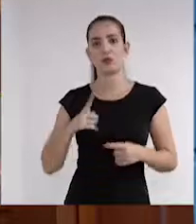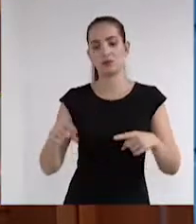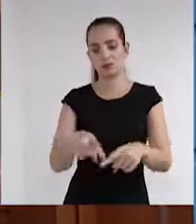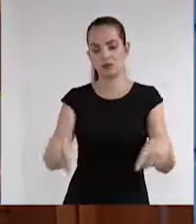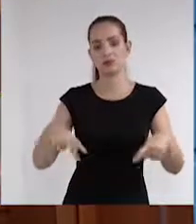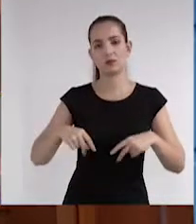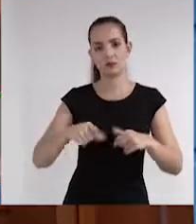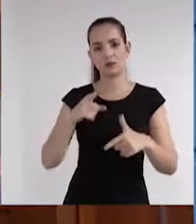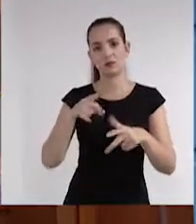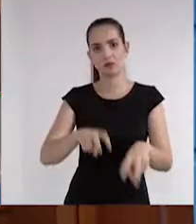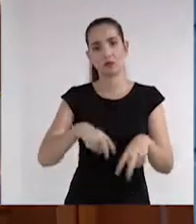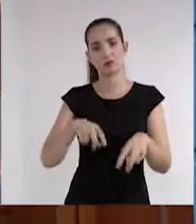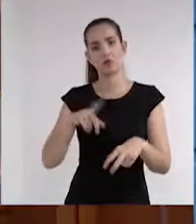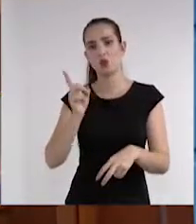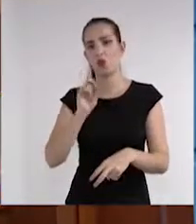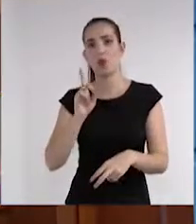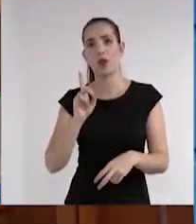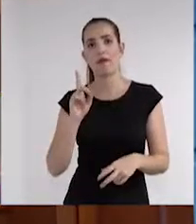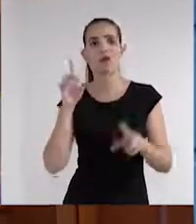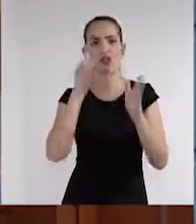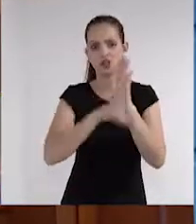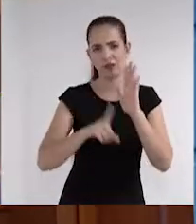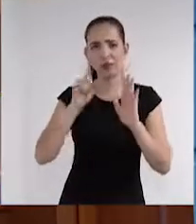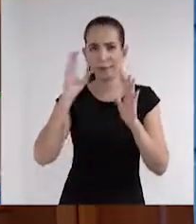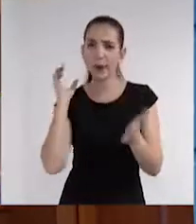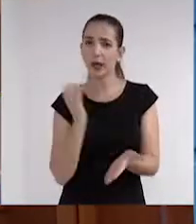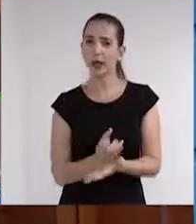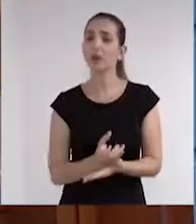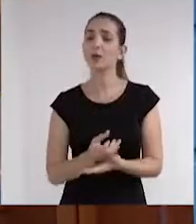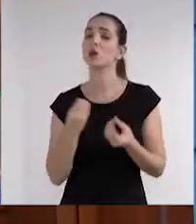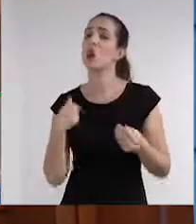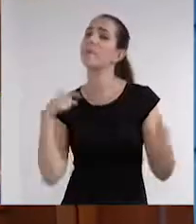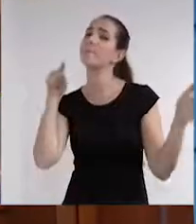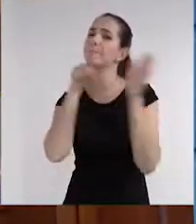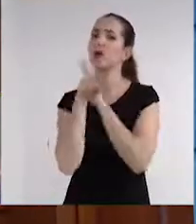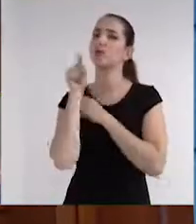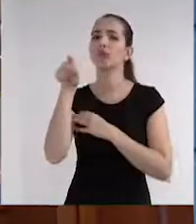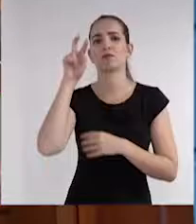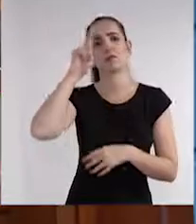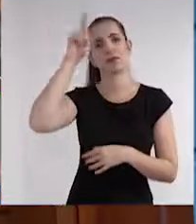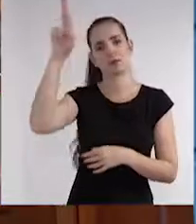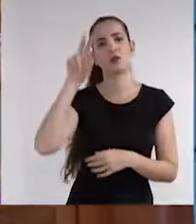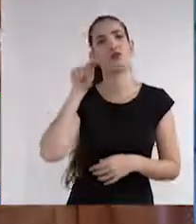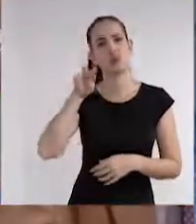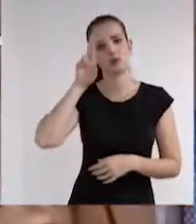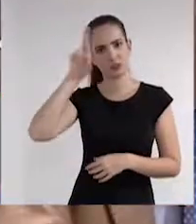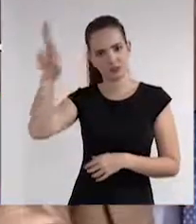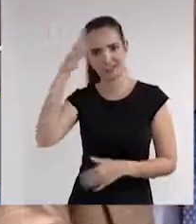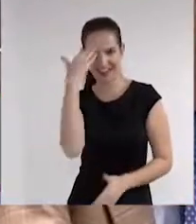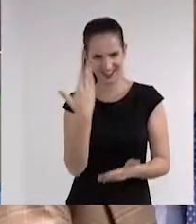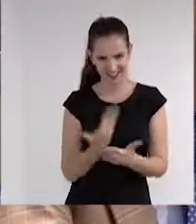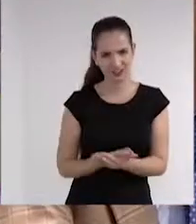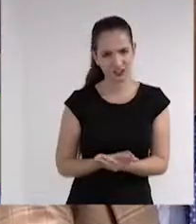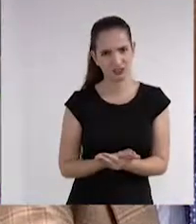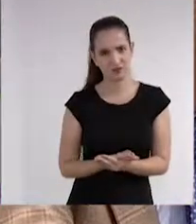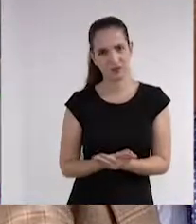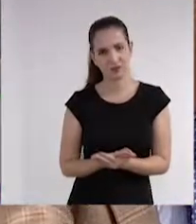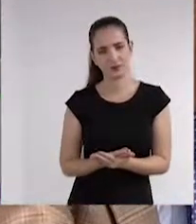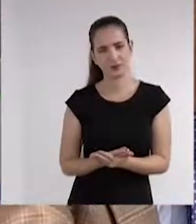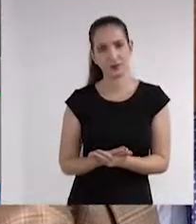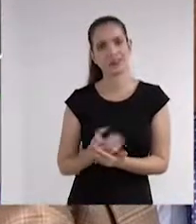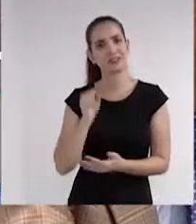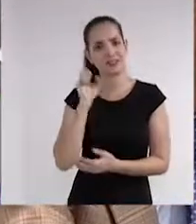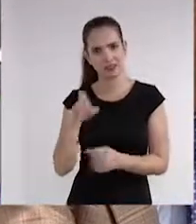crime, não fosse um direito. Né? Eu pergunto a Vossa Excelência, Vossa Excelência acredita mesmo que